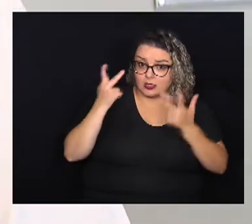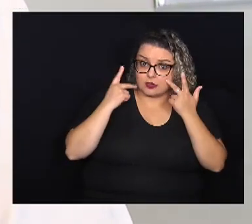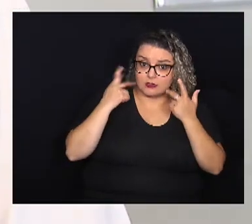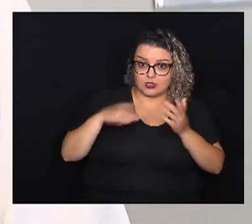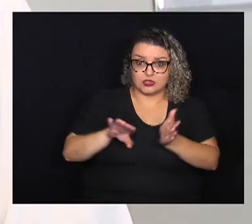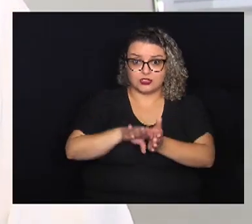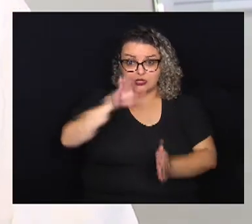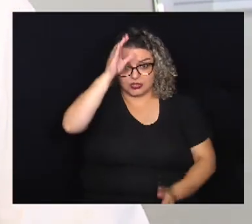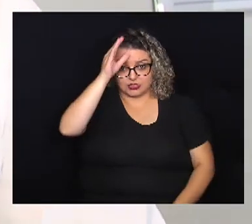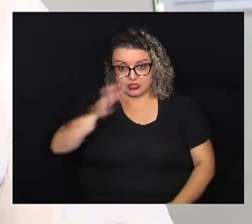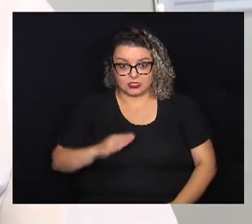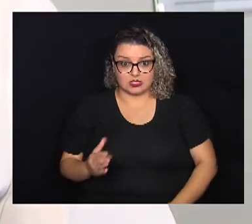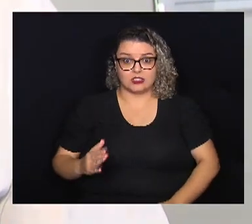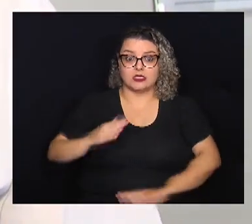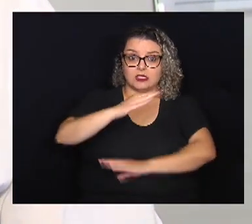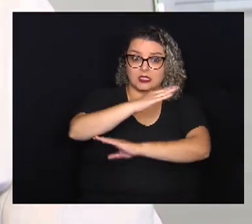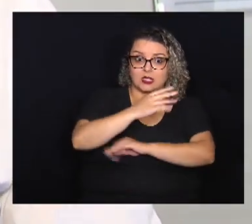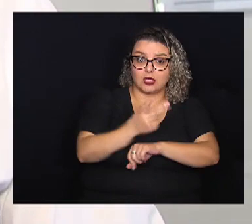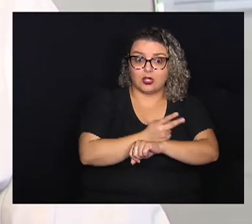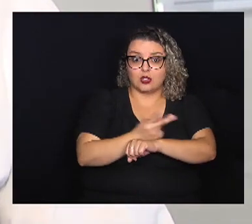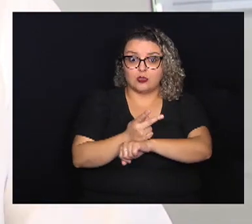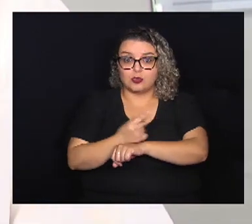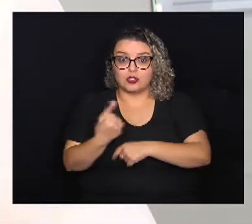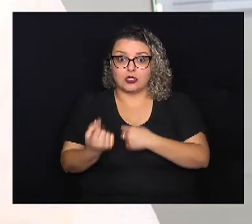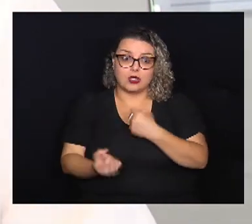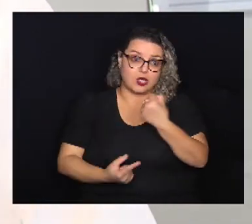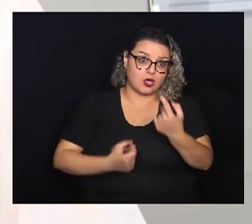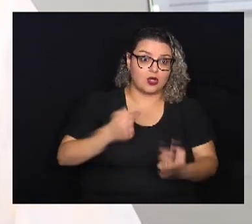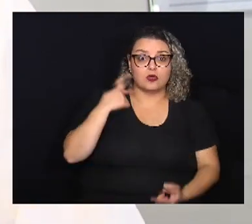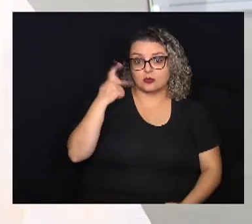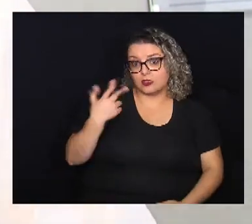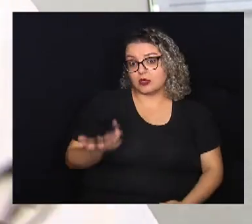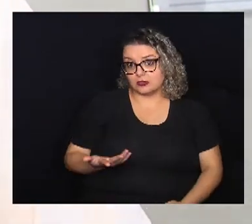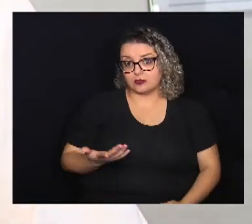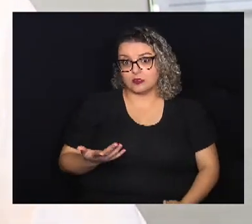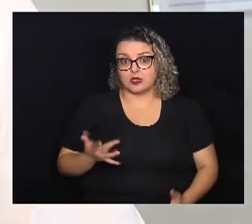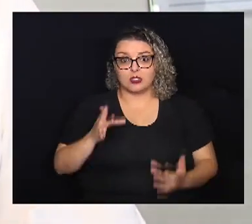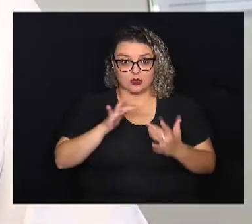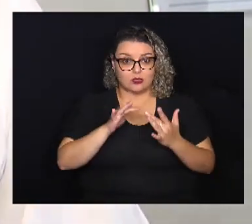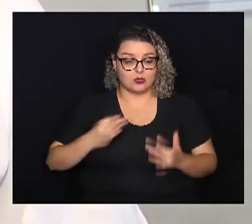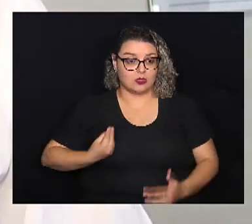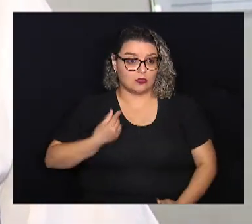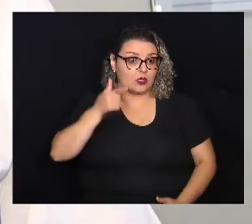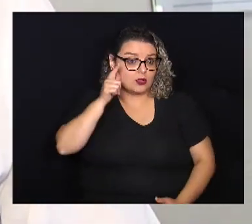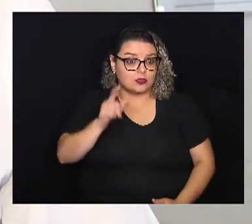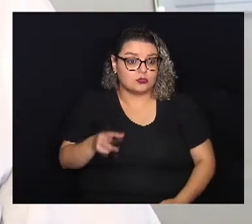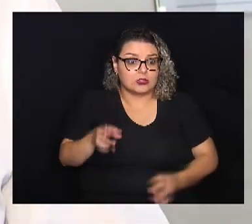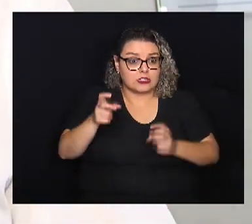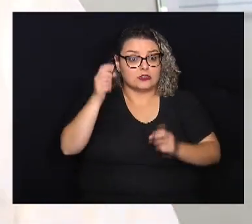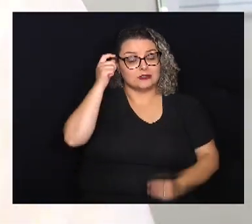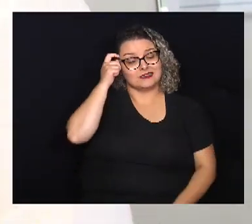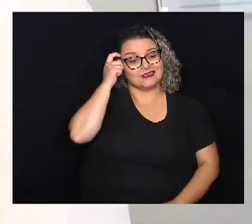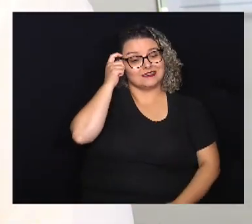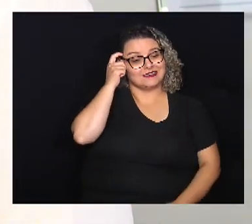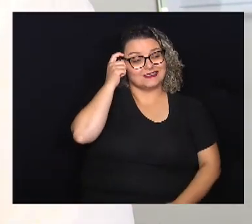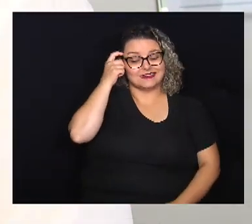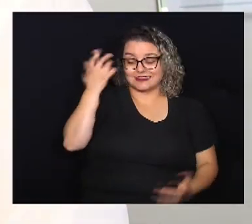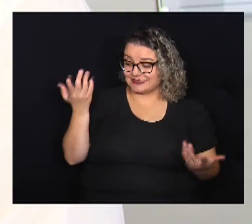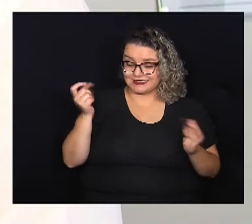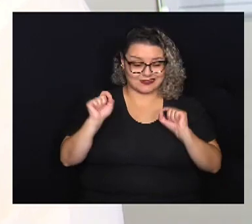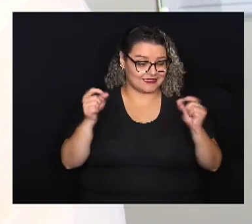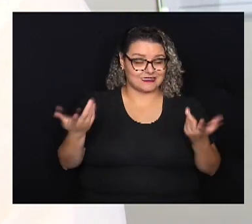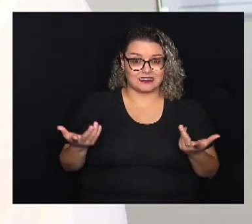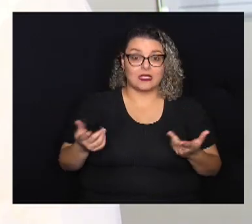cidadão na Câmara procurando algum vereador, porque ele nunca teve contato pessoal e não consegue identificar. Então, com essas